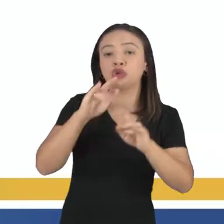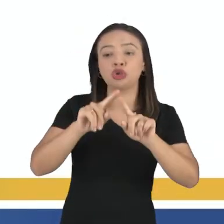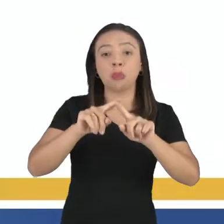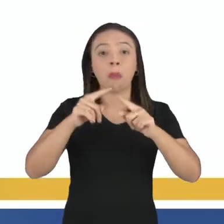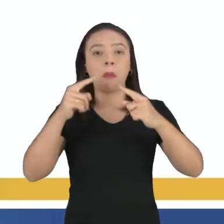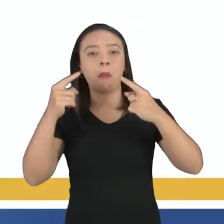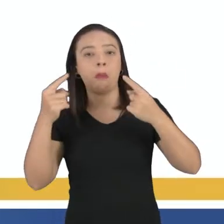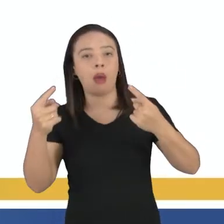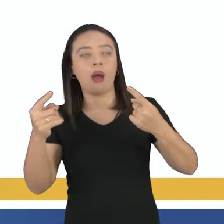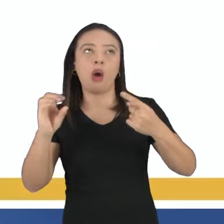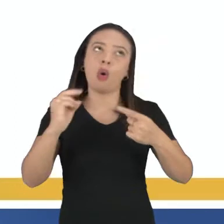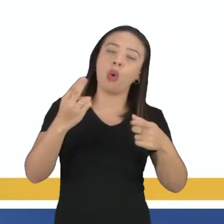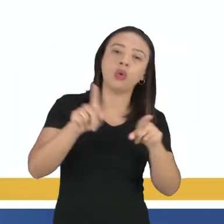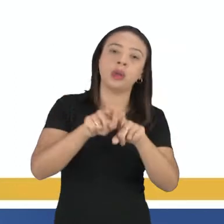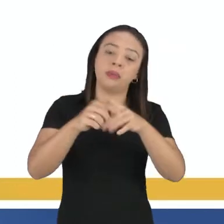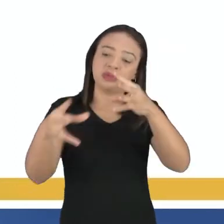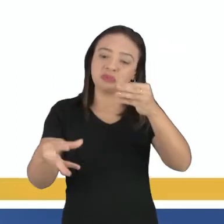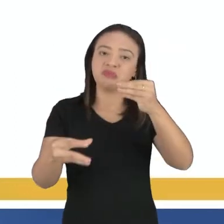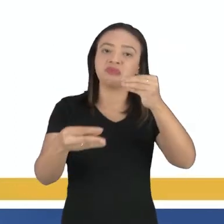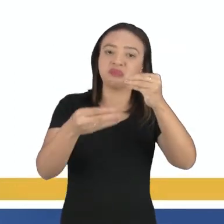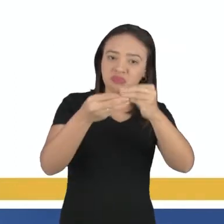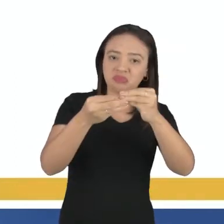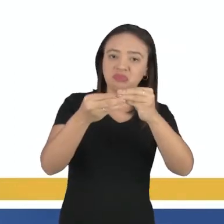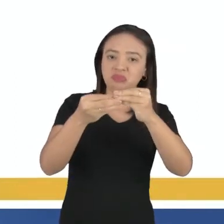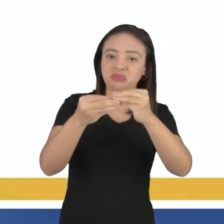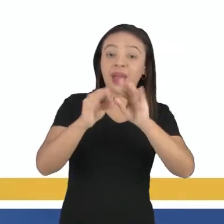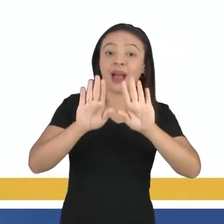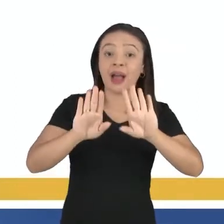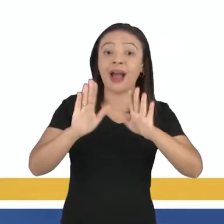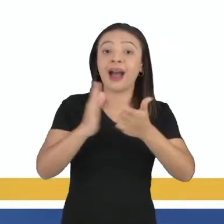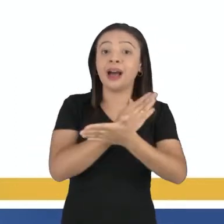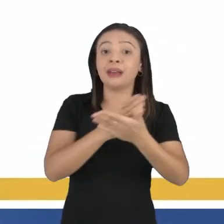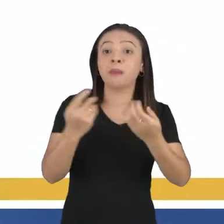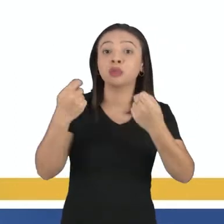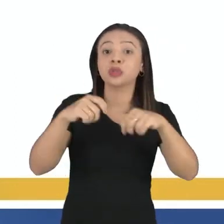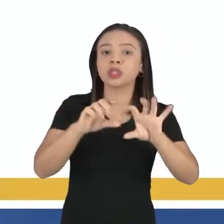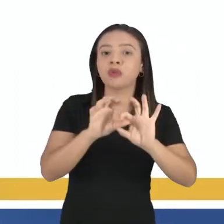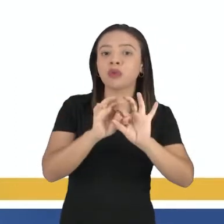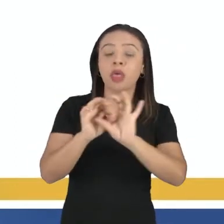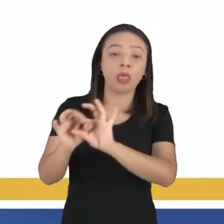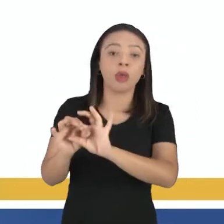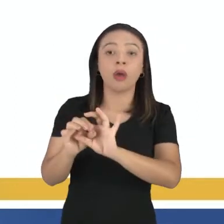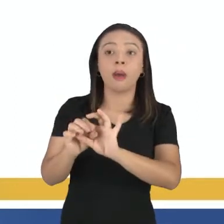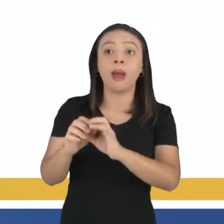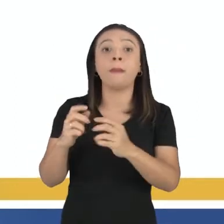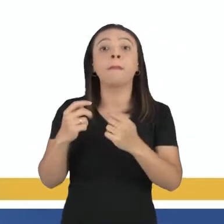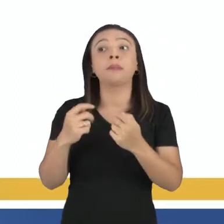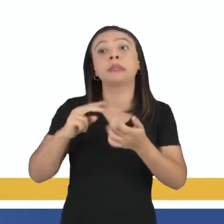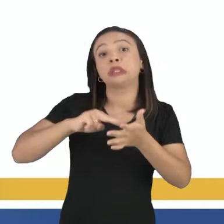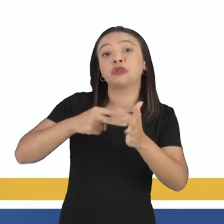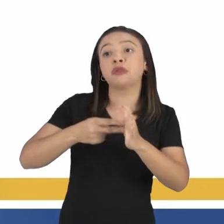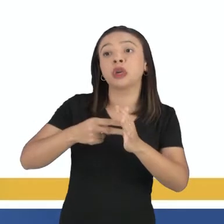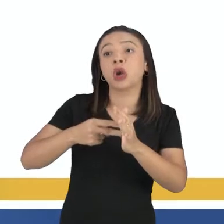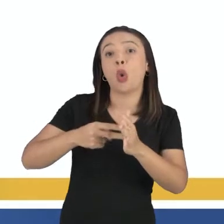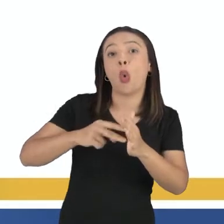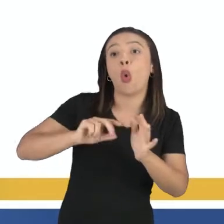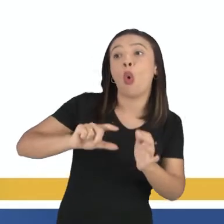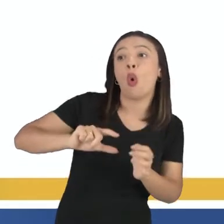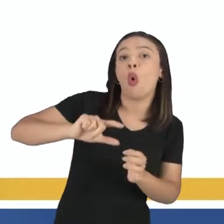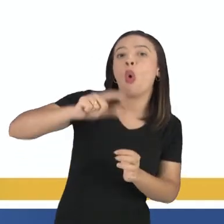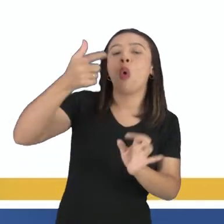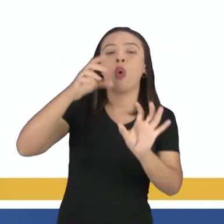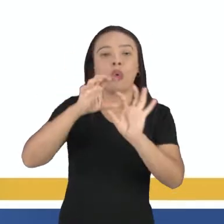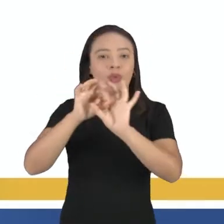ou de adição, tá? Às vezes, dependendo do contexto, ela quer dizer outra coisa. Na língua portuguesa é